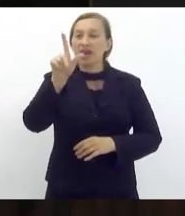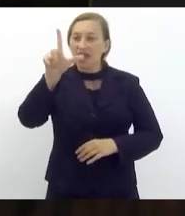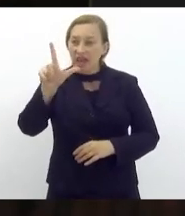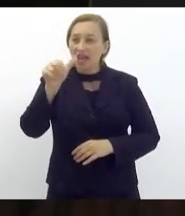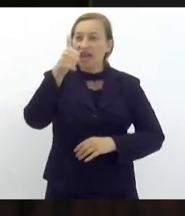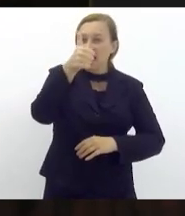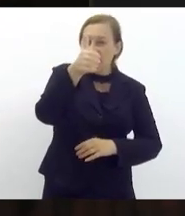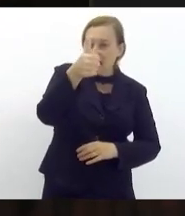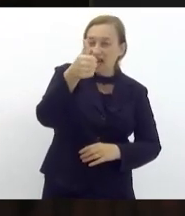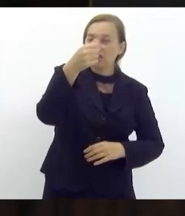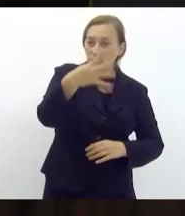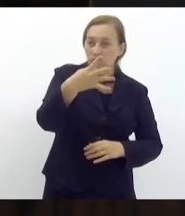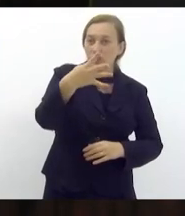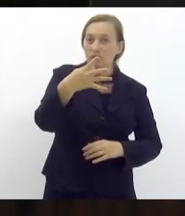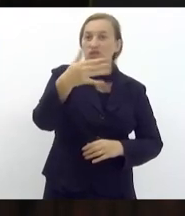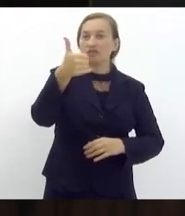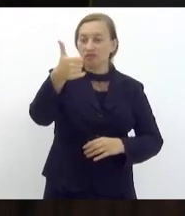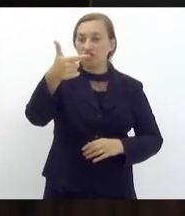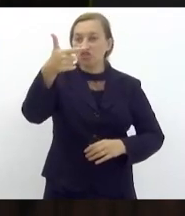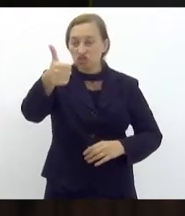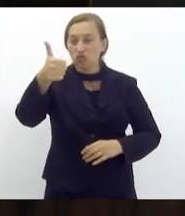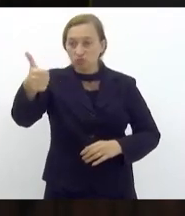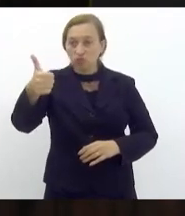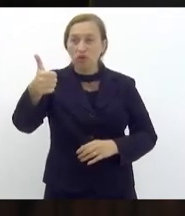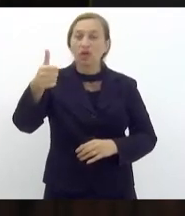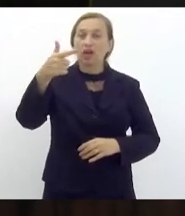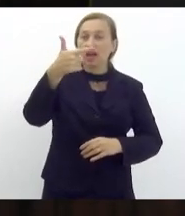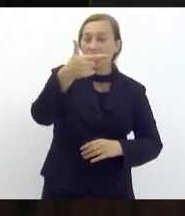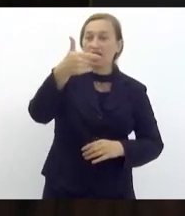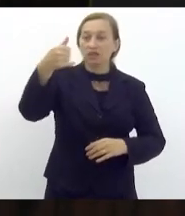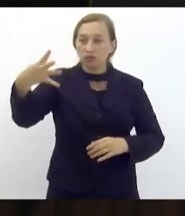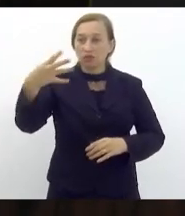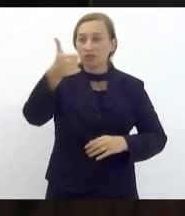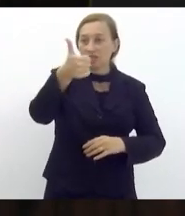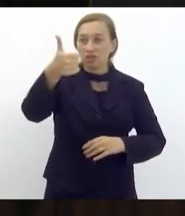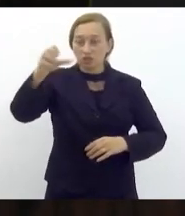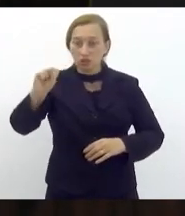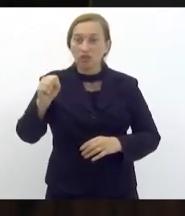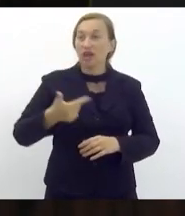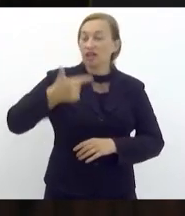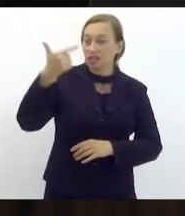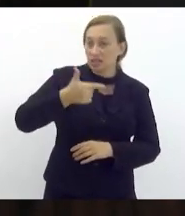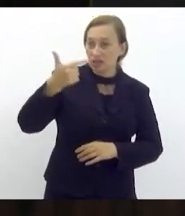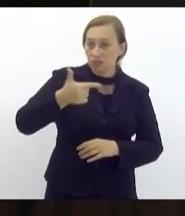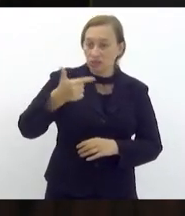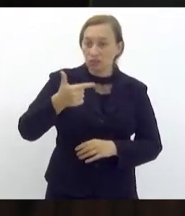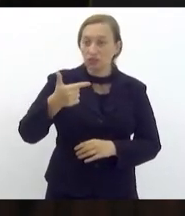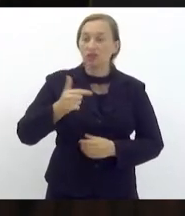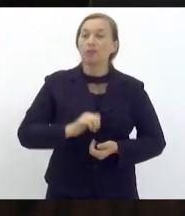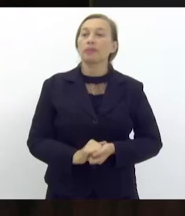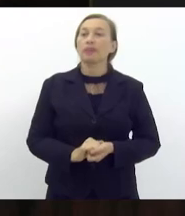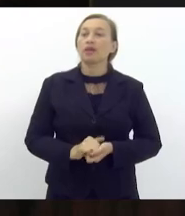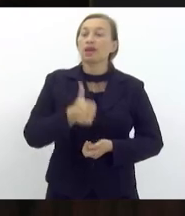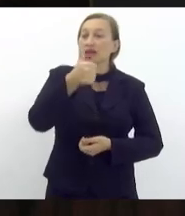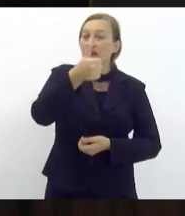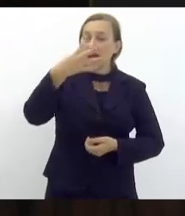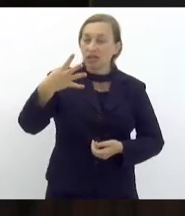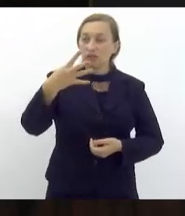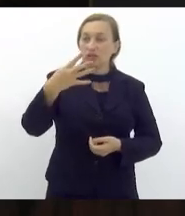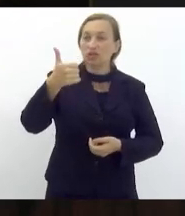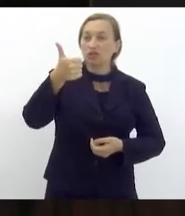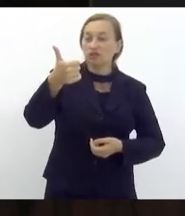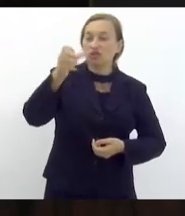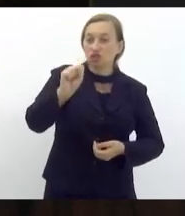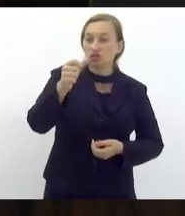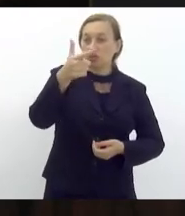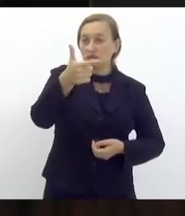de 23 mensagens 18 na segunda extraordinária é será trazido o PL 1422